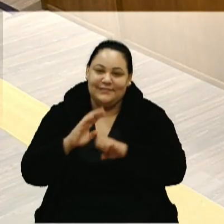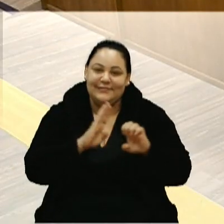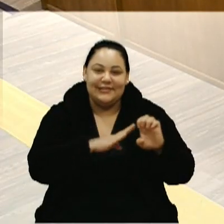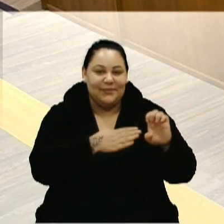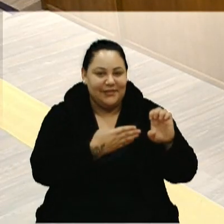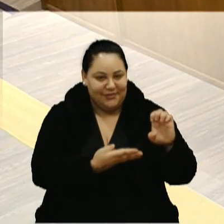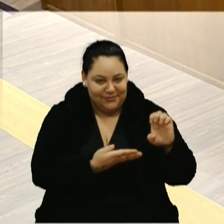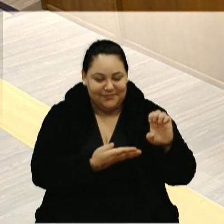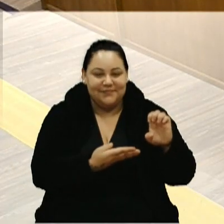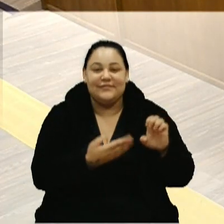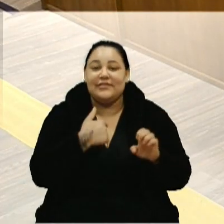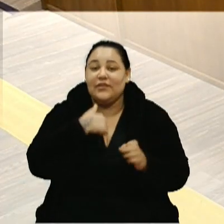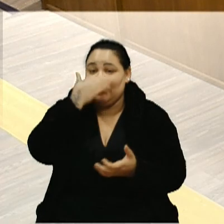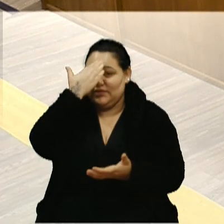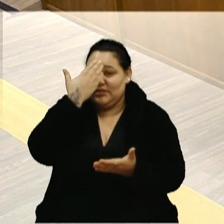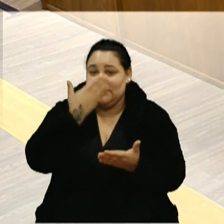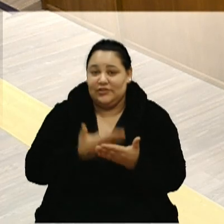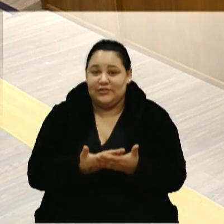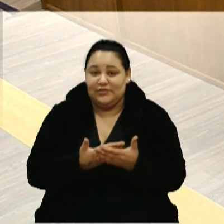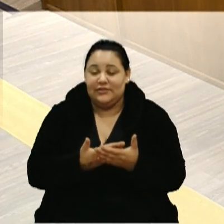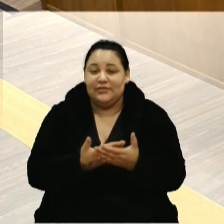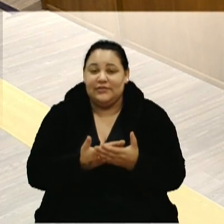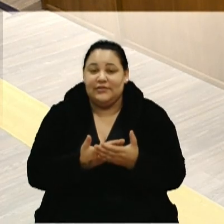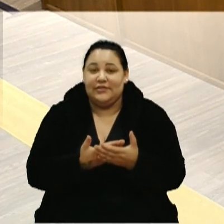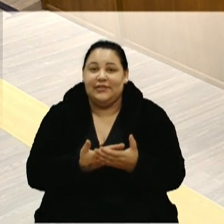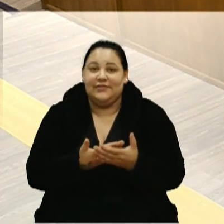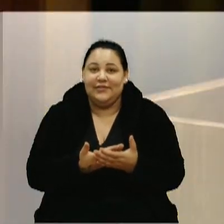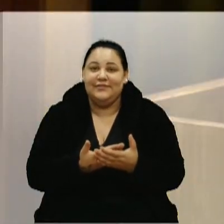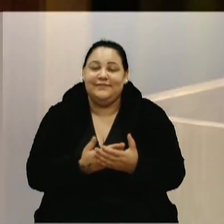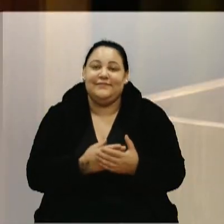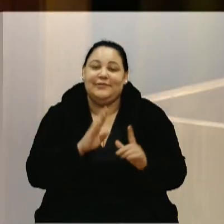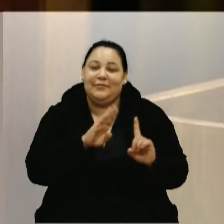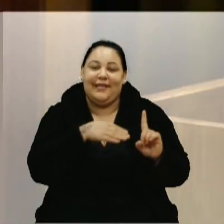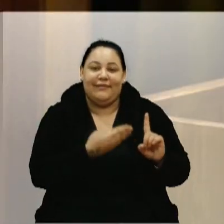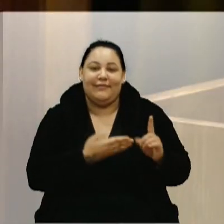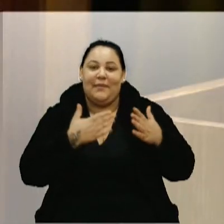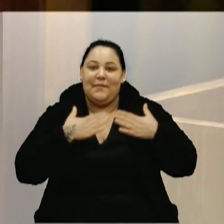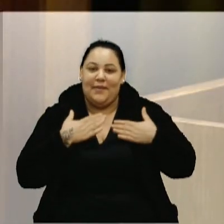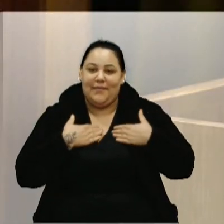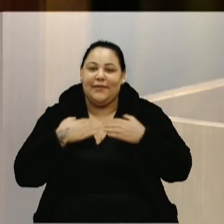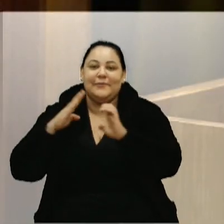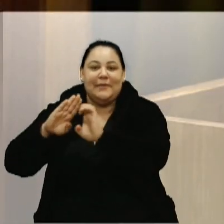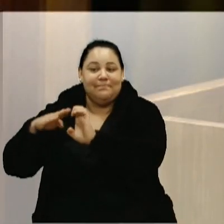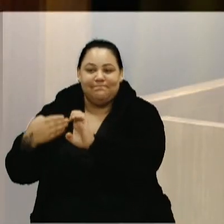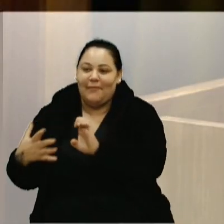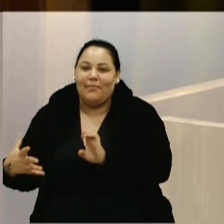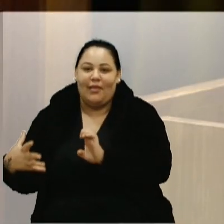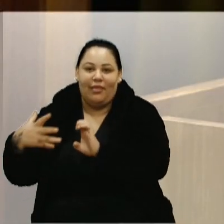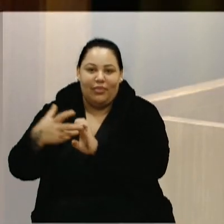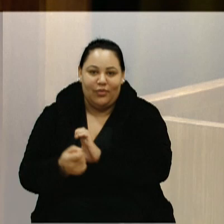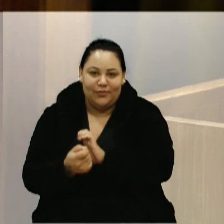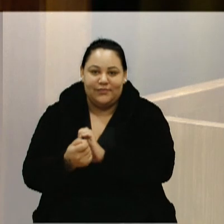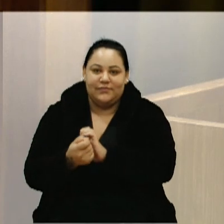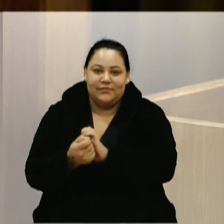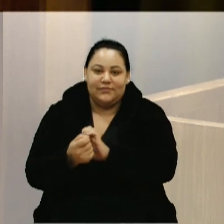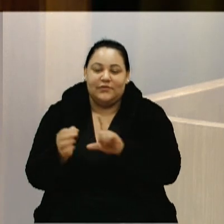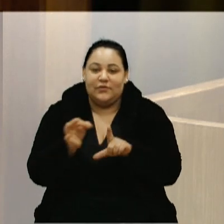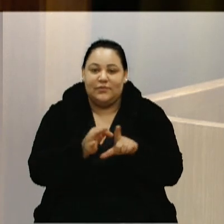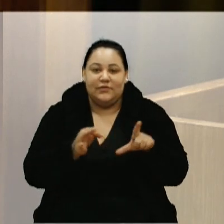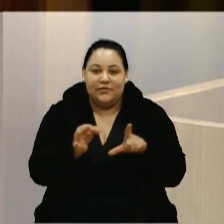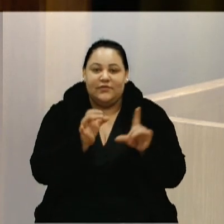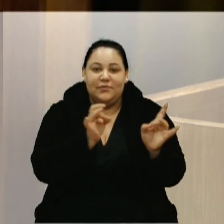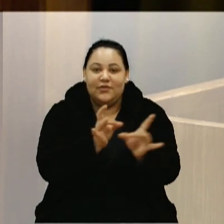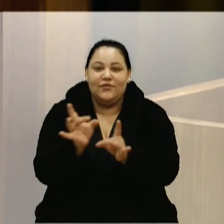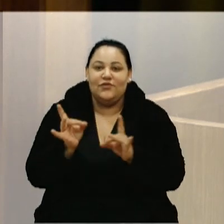que essa homenagem não seja minha, não seja ao Sindlojas, e sim a todo o comércio de Caxias do Sul e